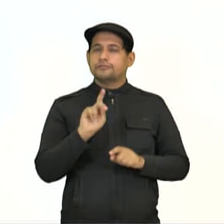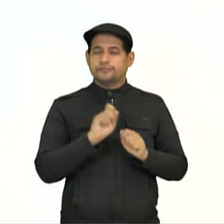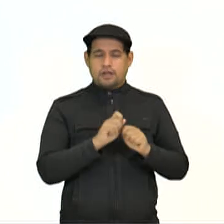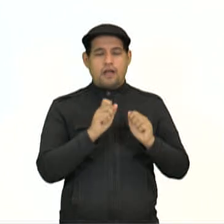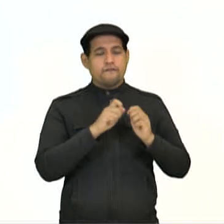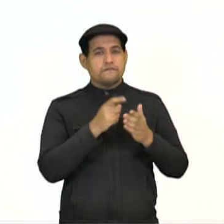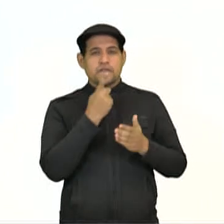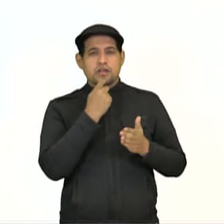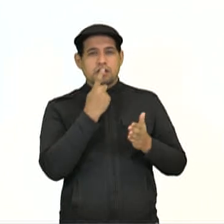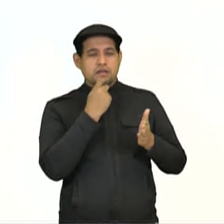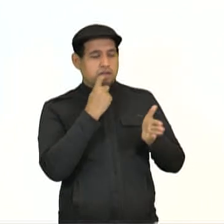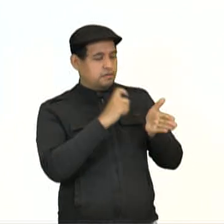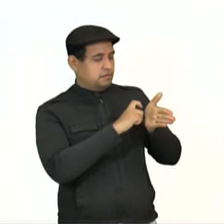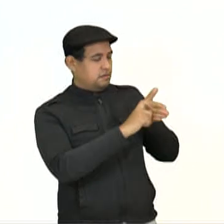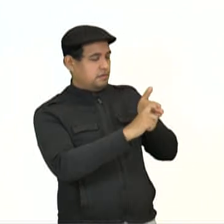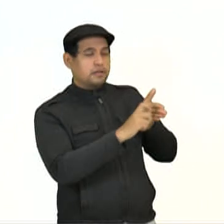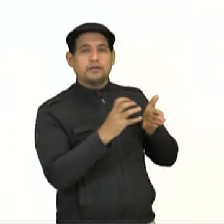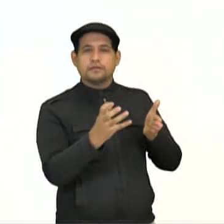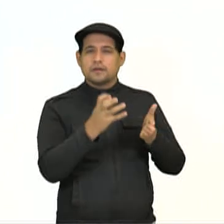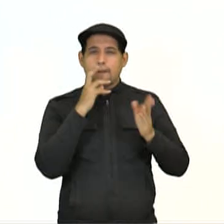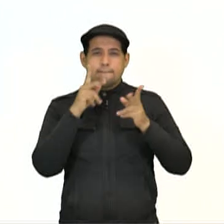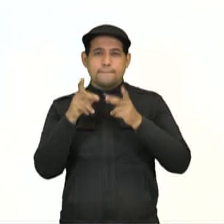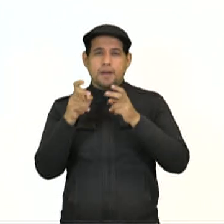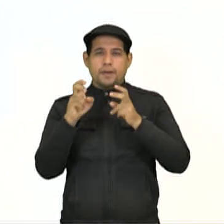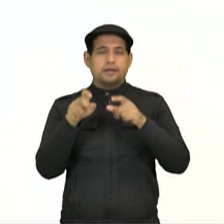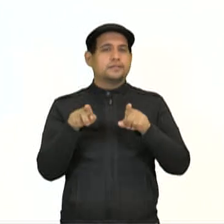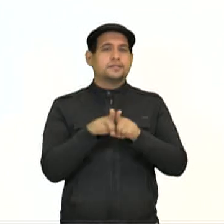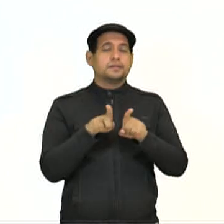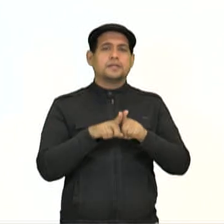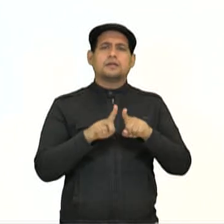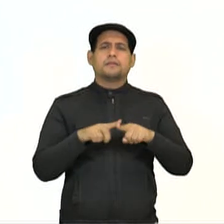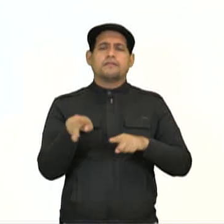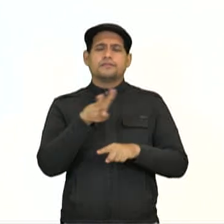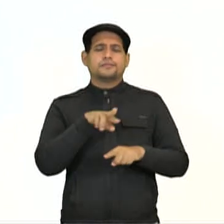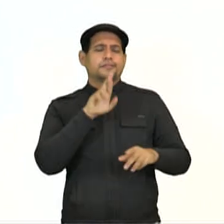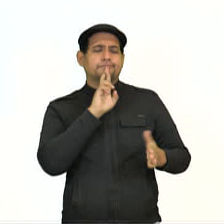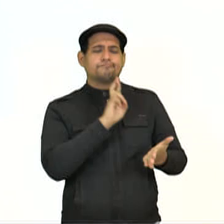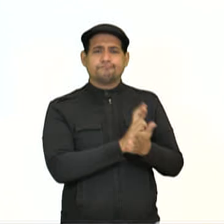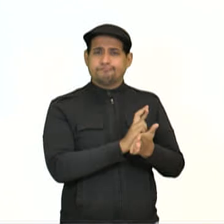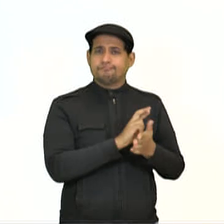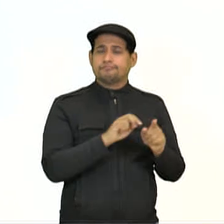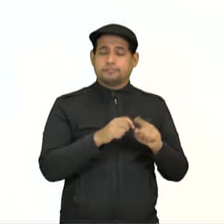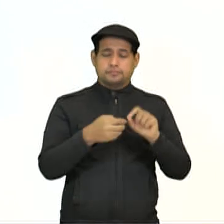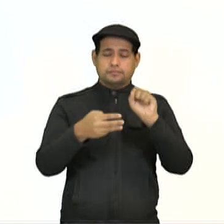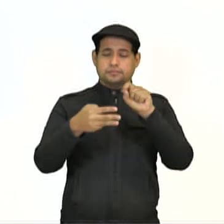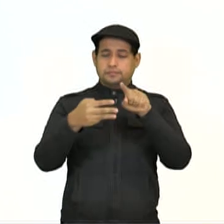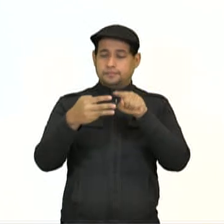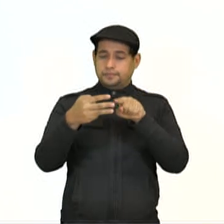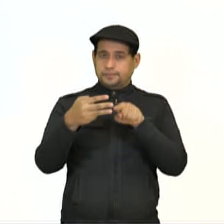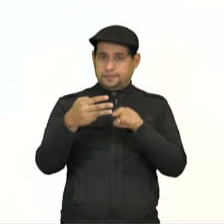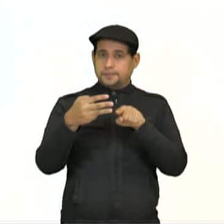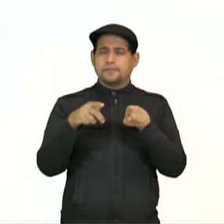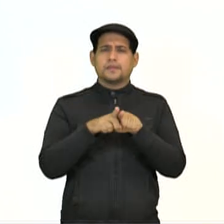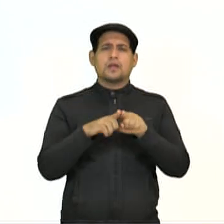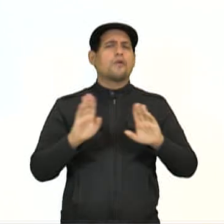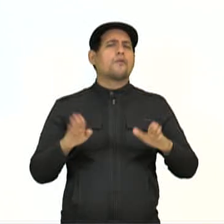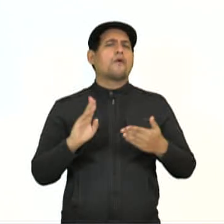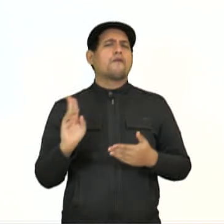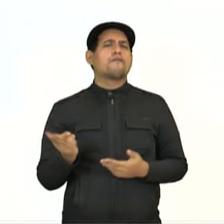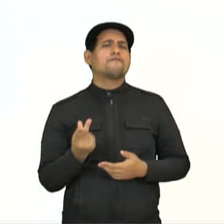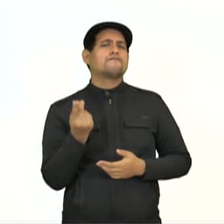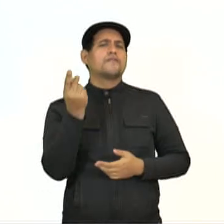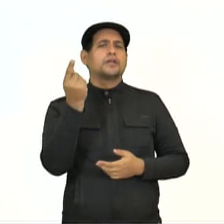anotado em vermelho que eu quero que vocês observem para vocês responderem essas 3 questões. Qual é o valor